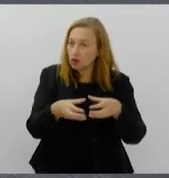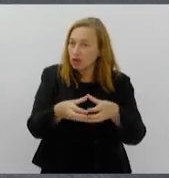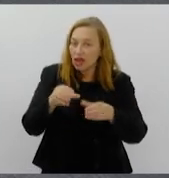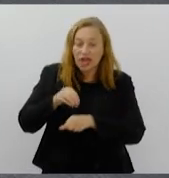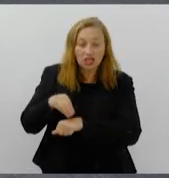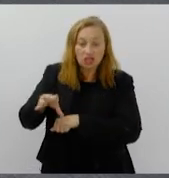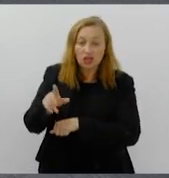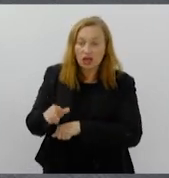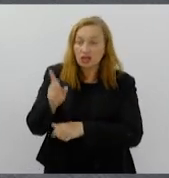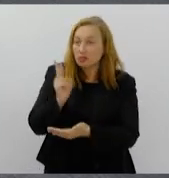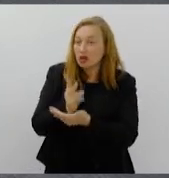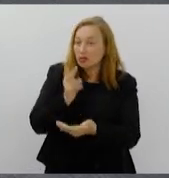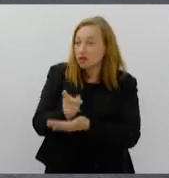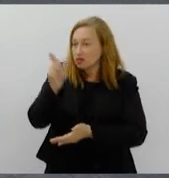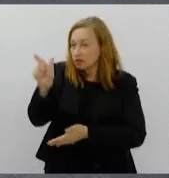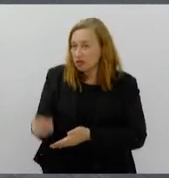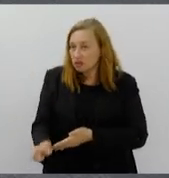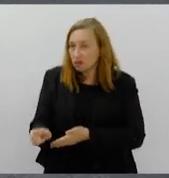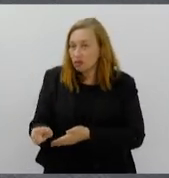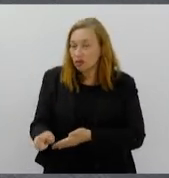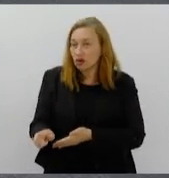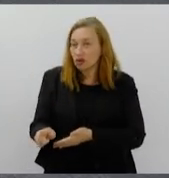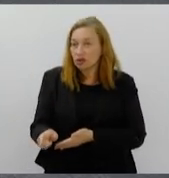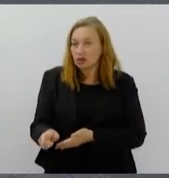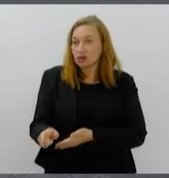mesma figura, que não houve